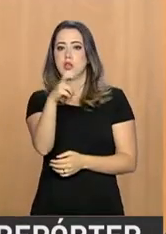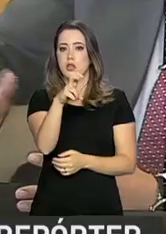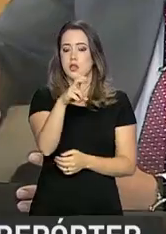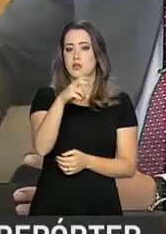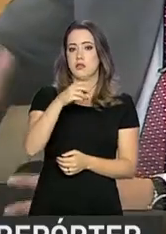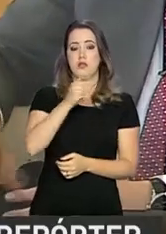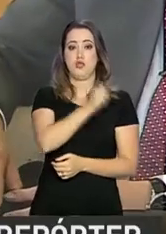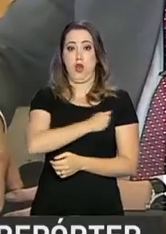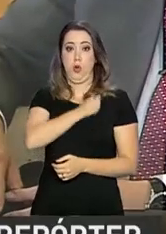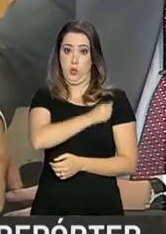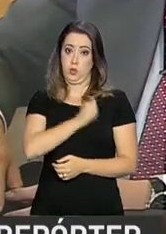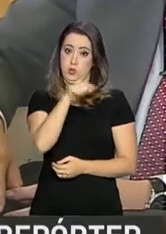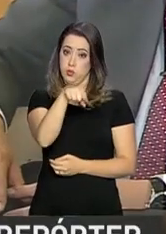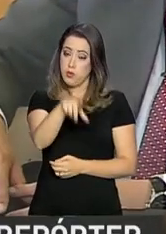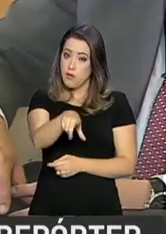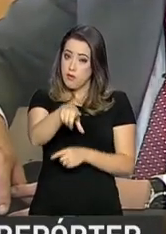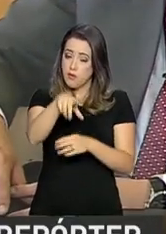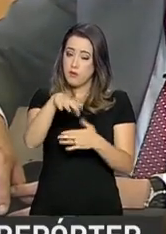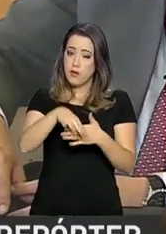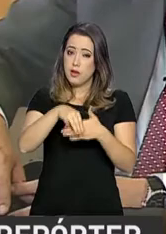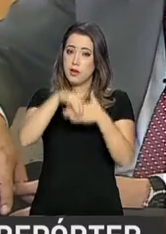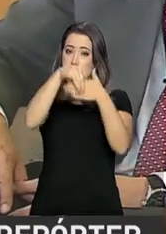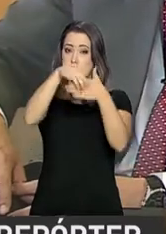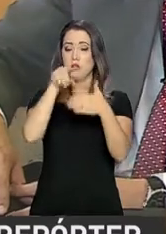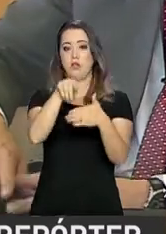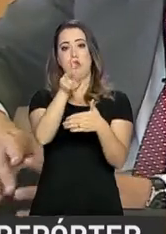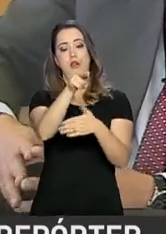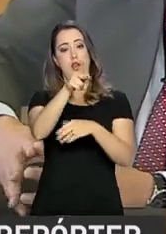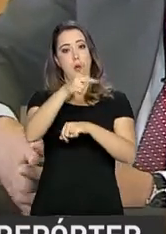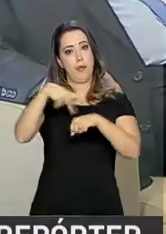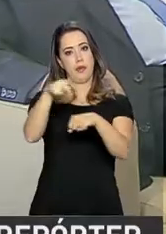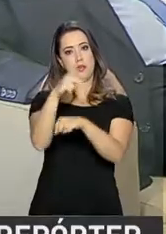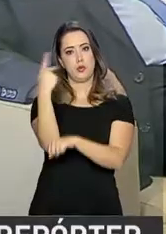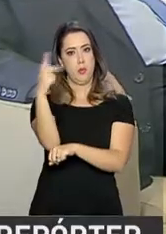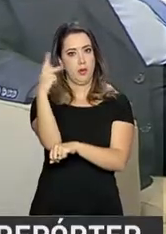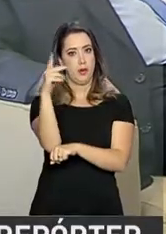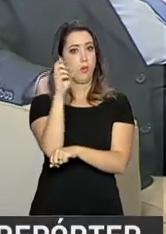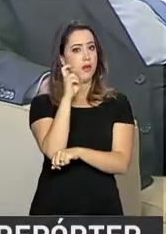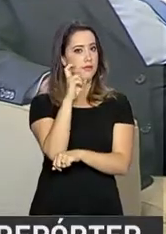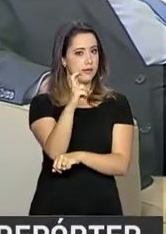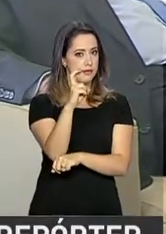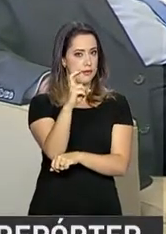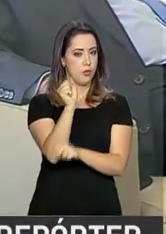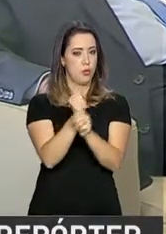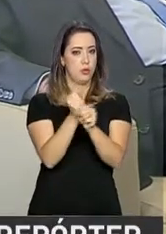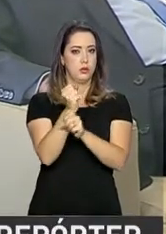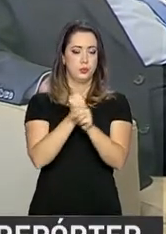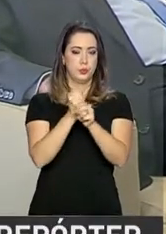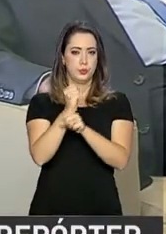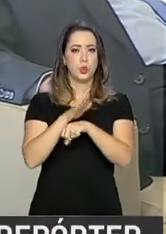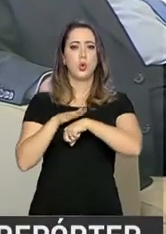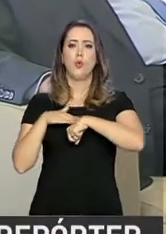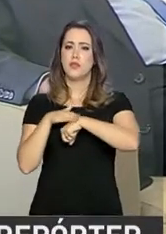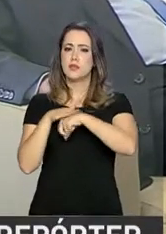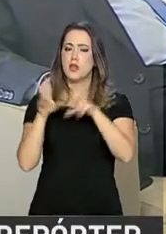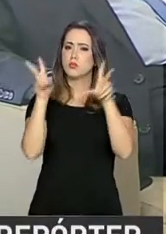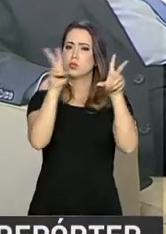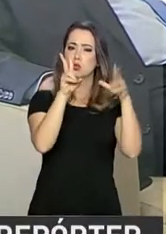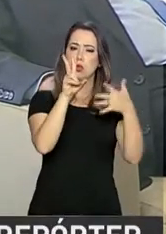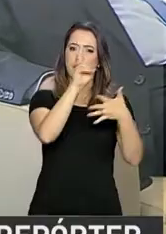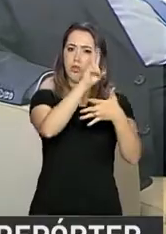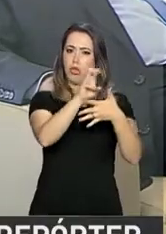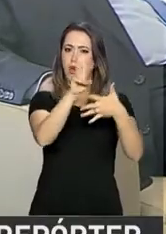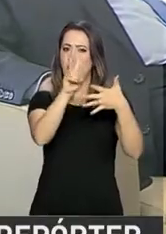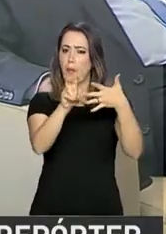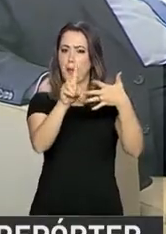ele vai comandar o país vizinho nos próximos cinco anos que me benítez conversaram também sobre temas da agenda